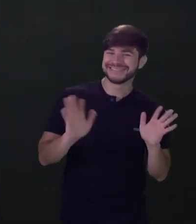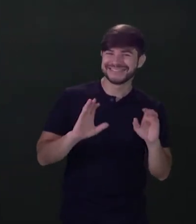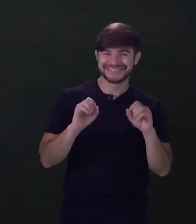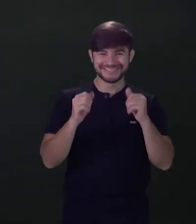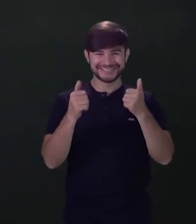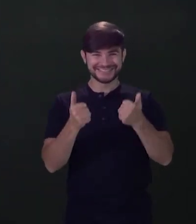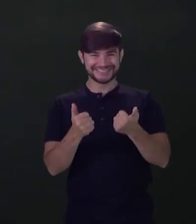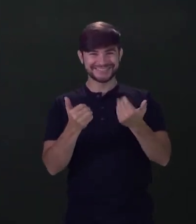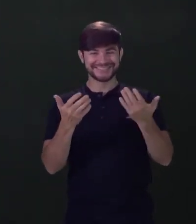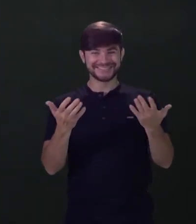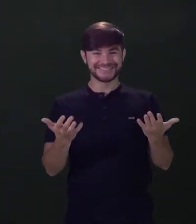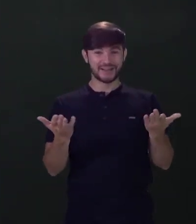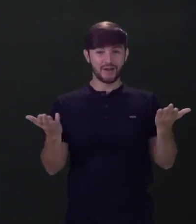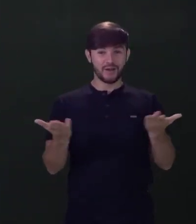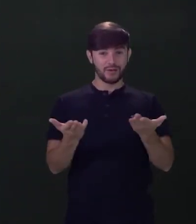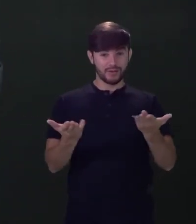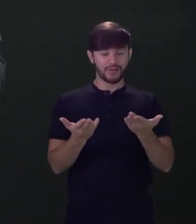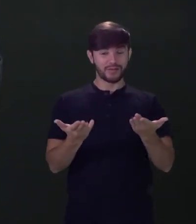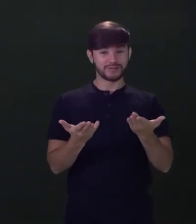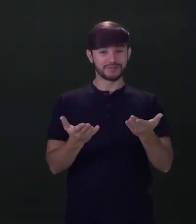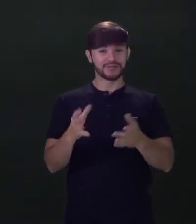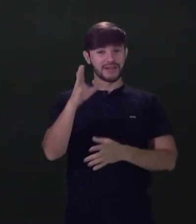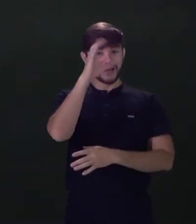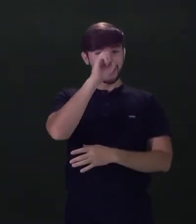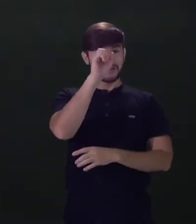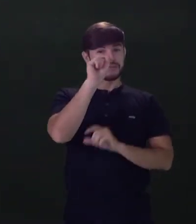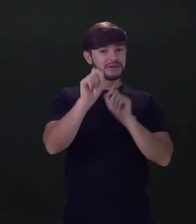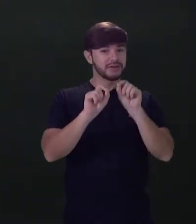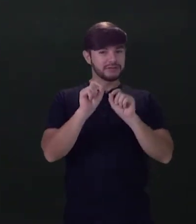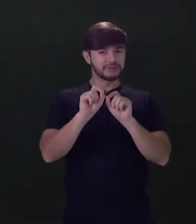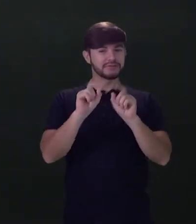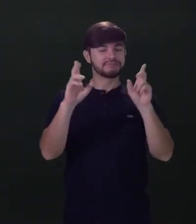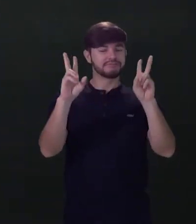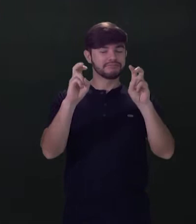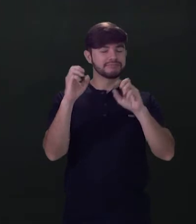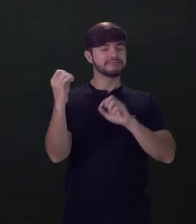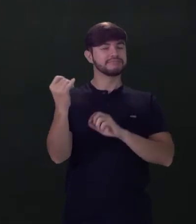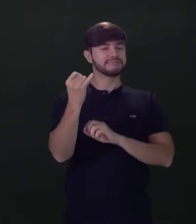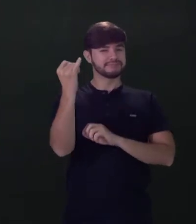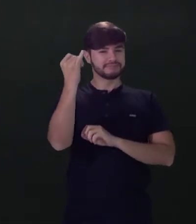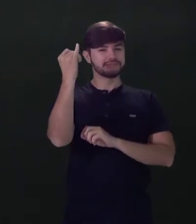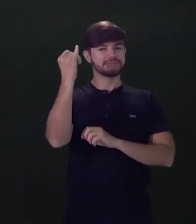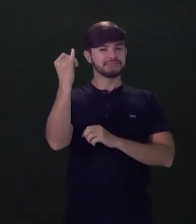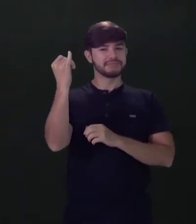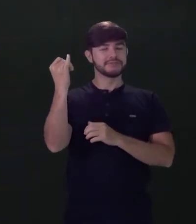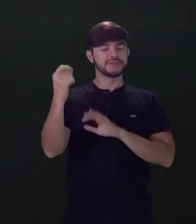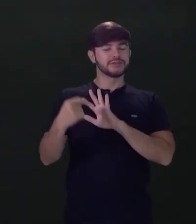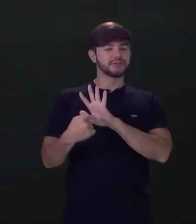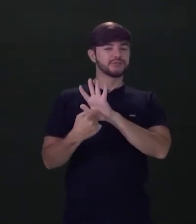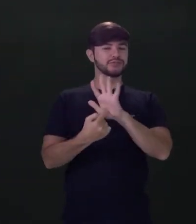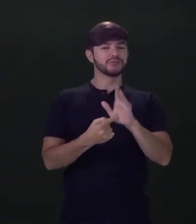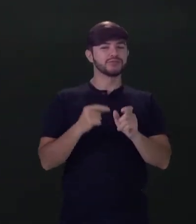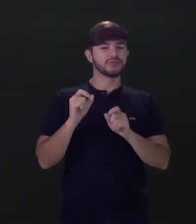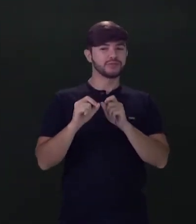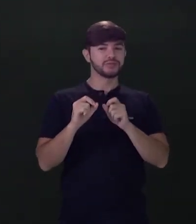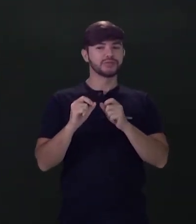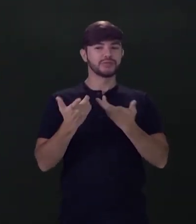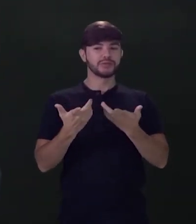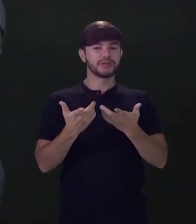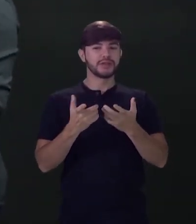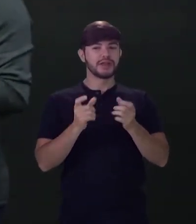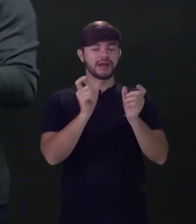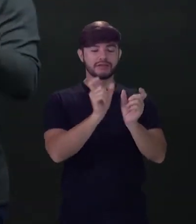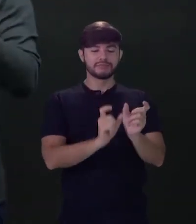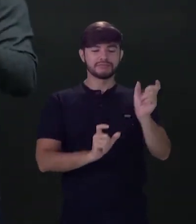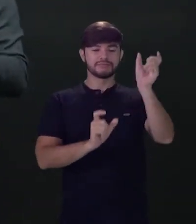Olá pessoal, tudo bem com vocês? Nesta nossa aula vamos aprender aqui um assunto muito importante onde ele nos trata sobre as potências